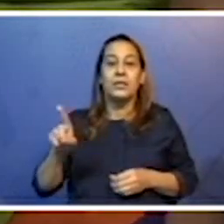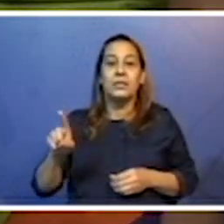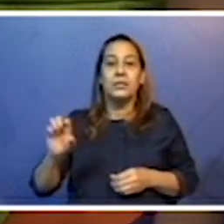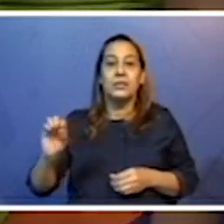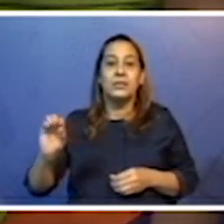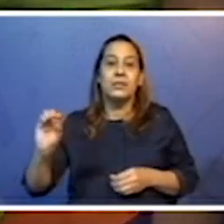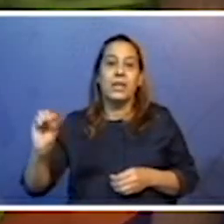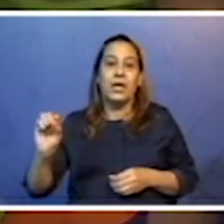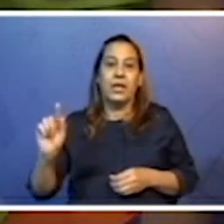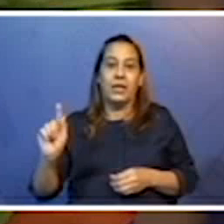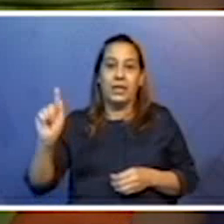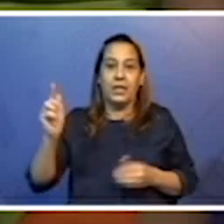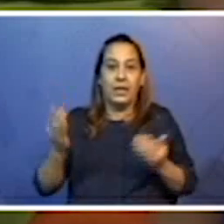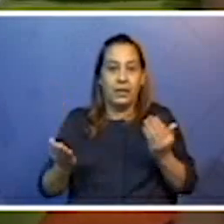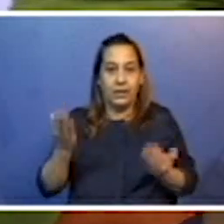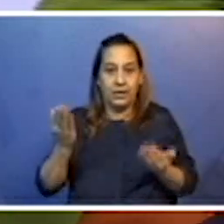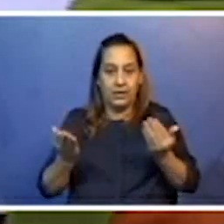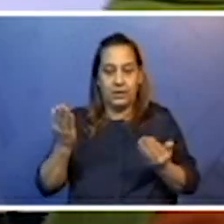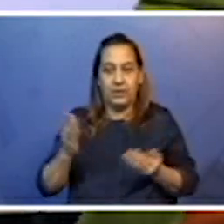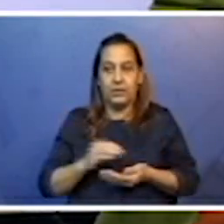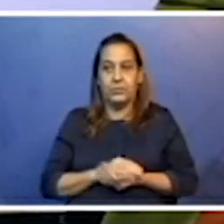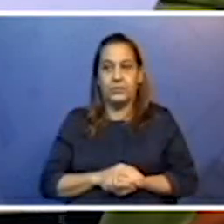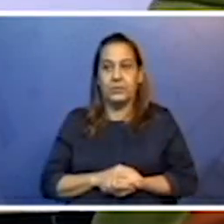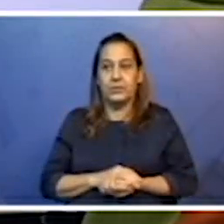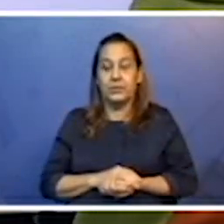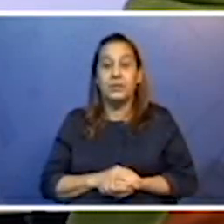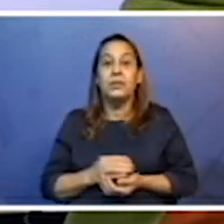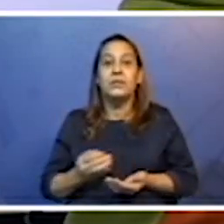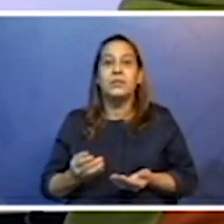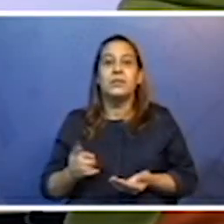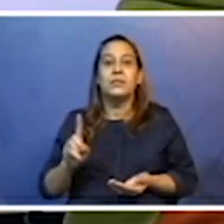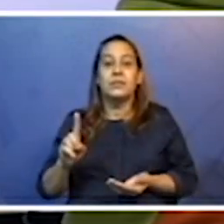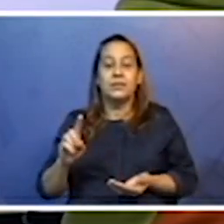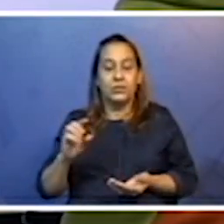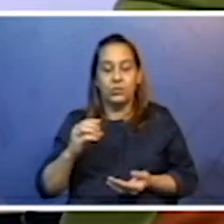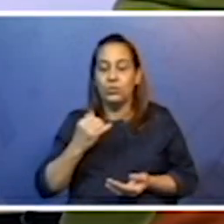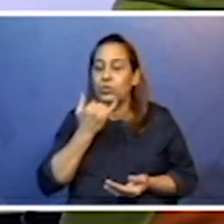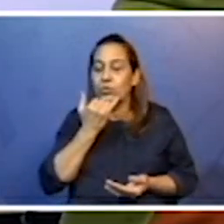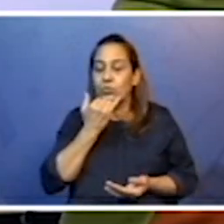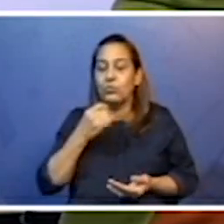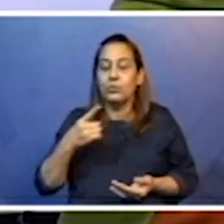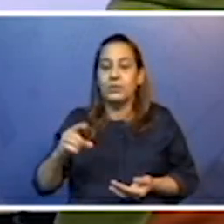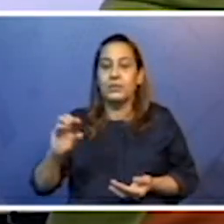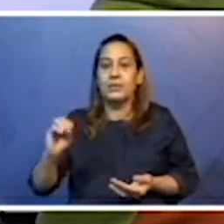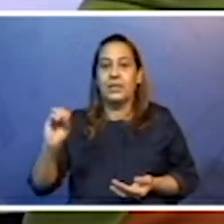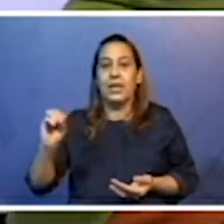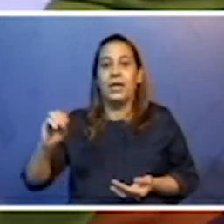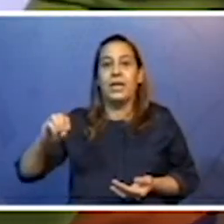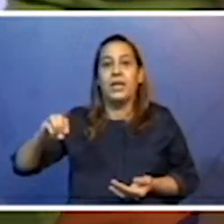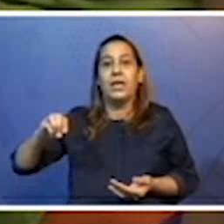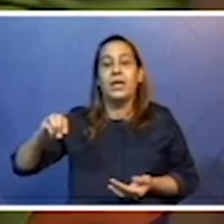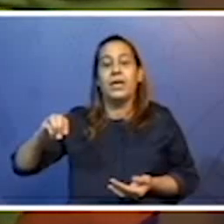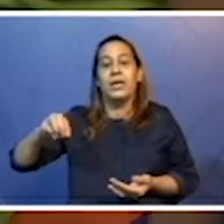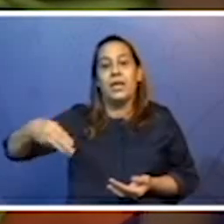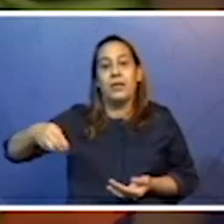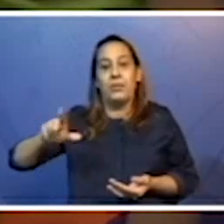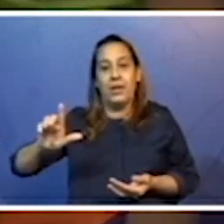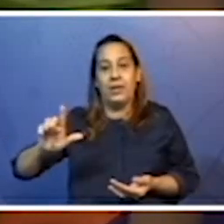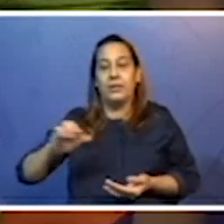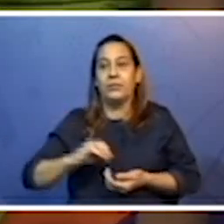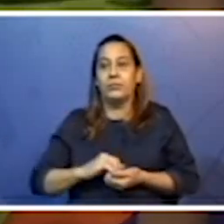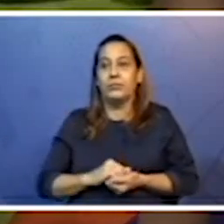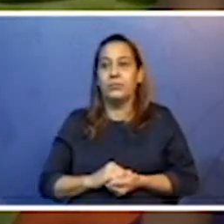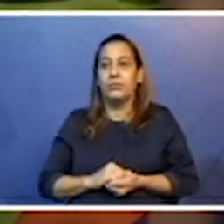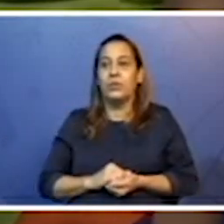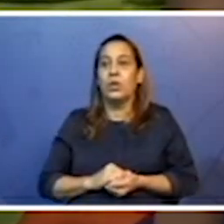potinhos pequenos, ele cabe 100 mililitros. O pote 3, ó, é só seguir onde é que ele está, é um pouquinho